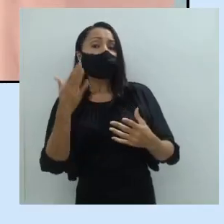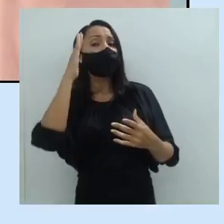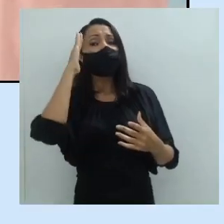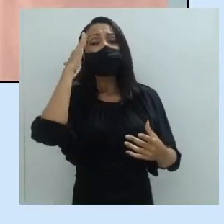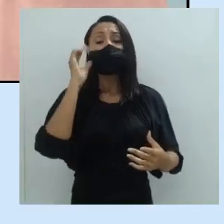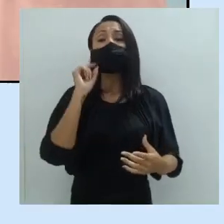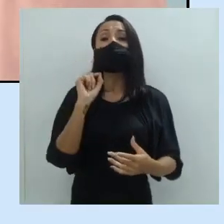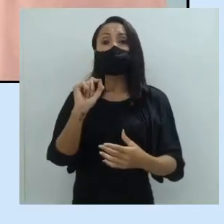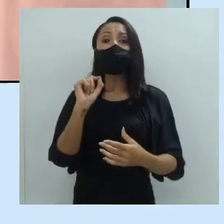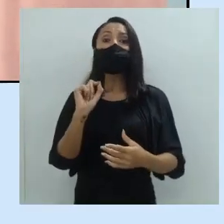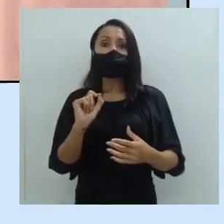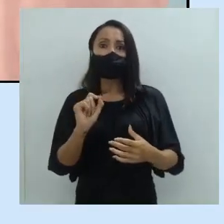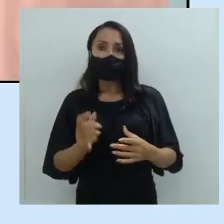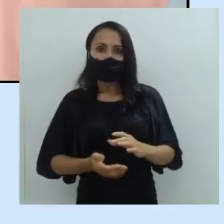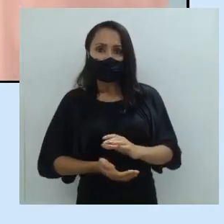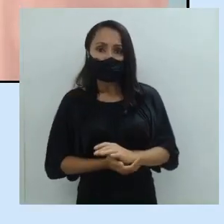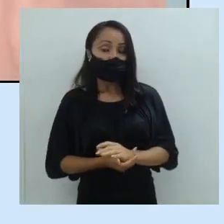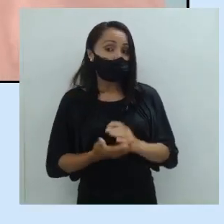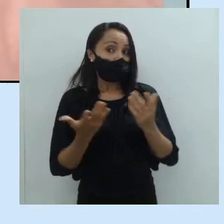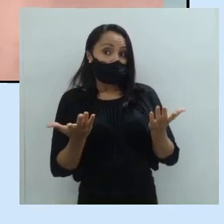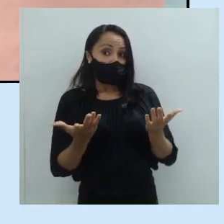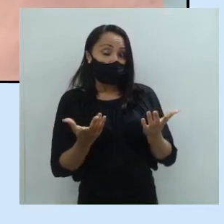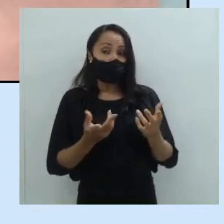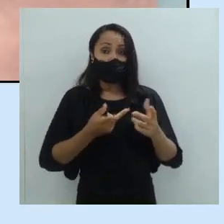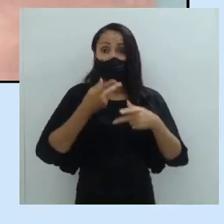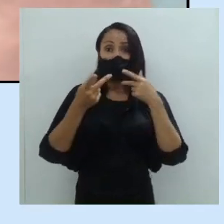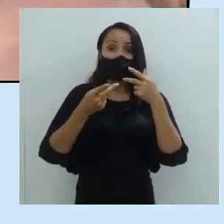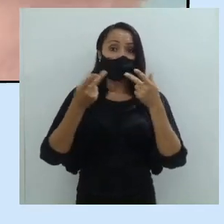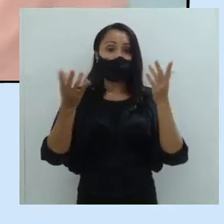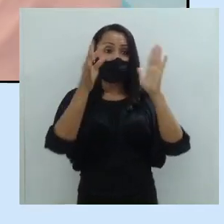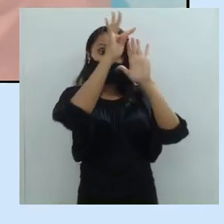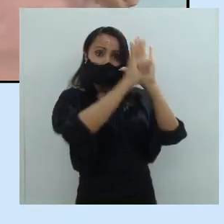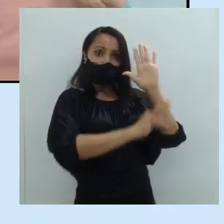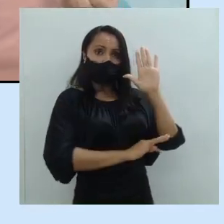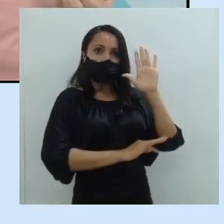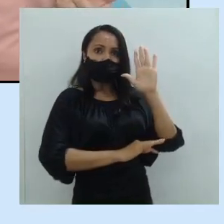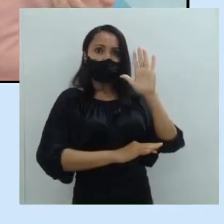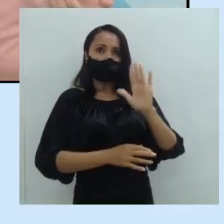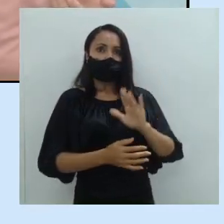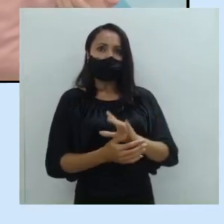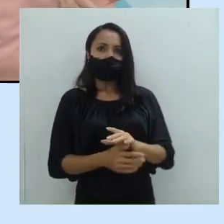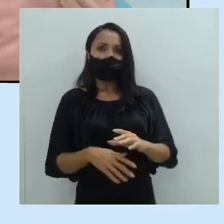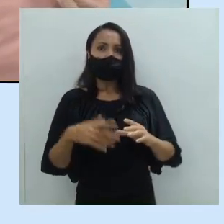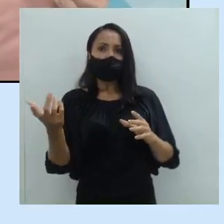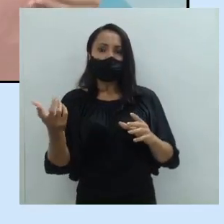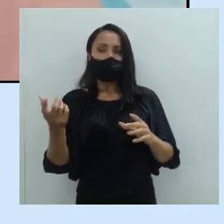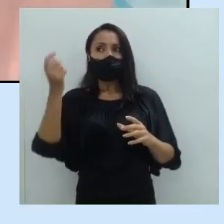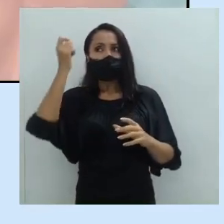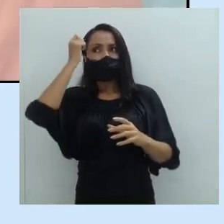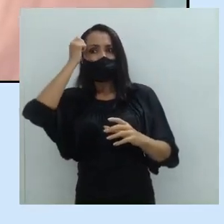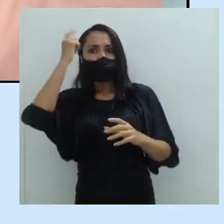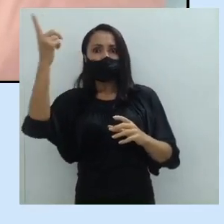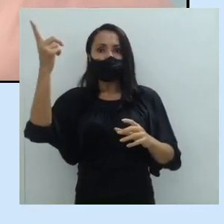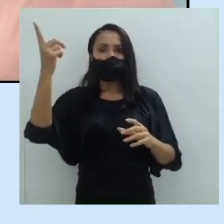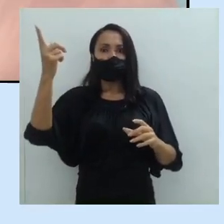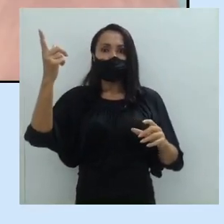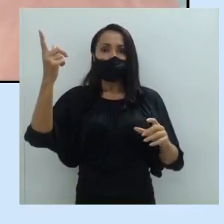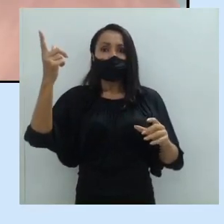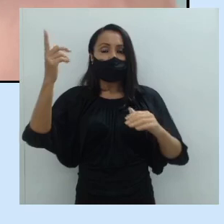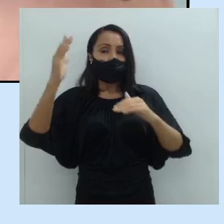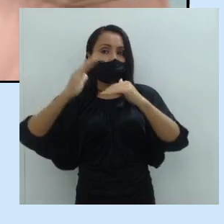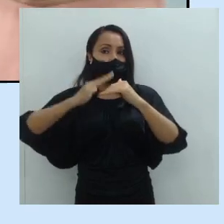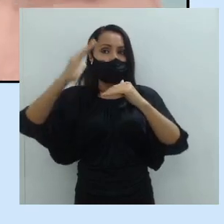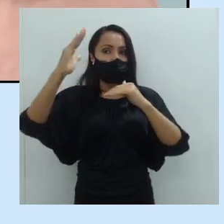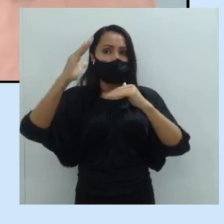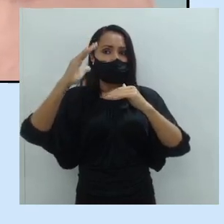você entende? O que é que está dizendo aí no texto? Está dizendo que uma ideia ela é muito melhor quando